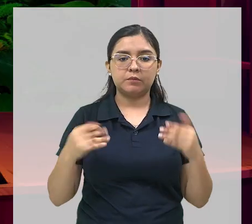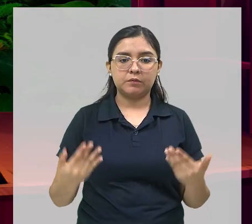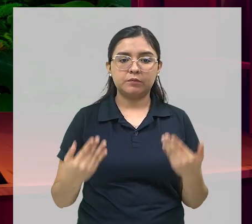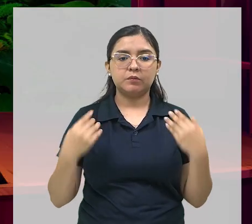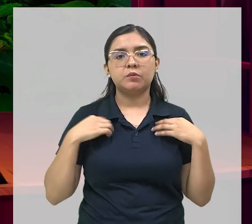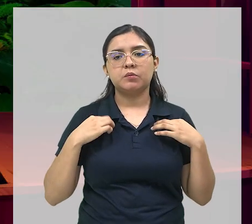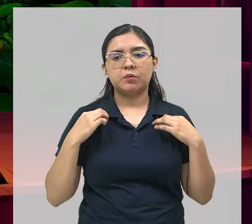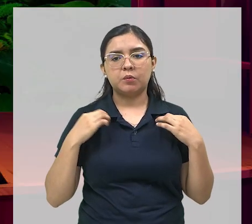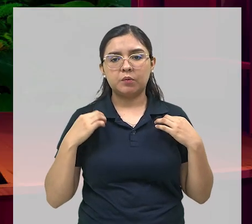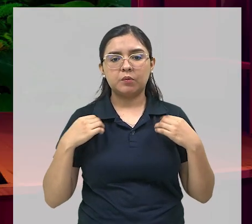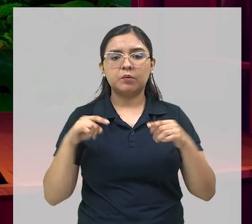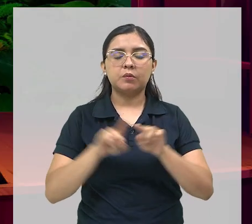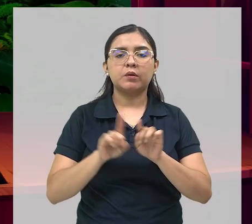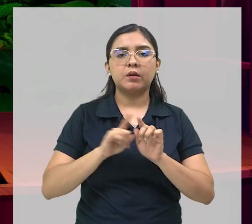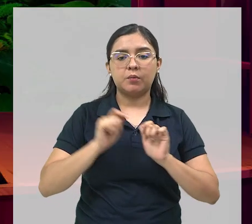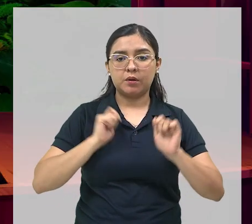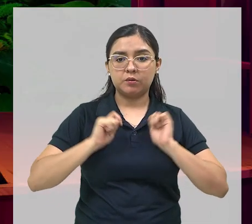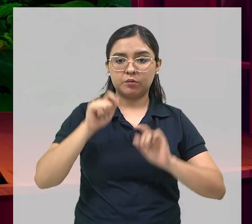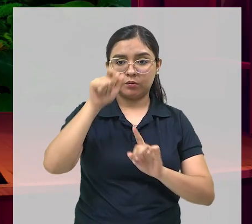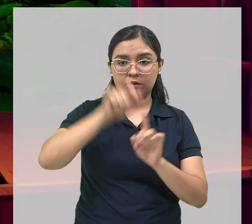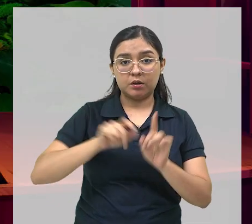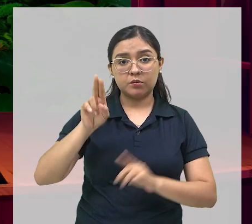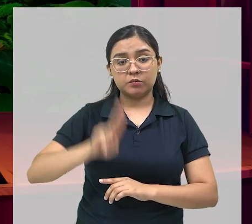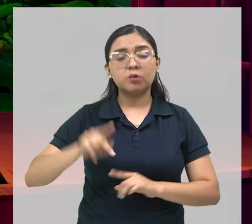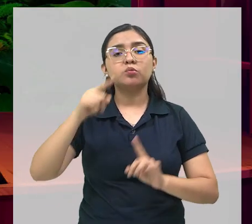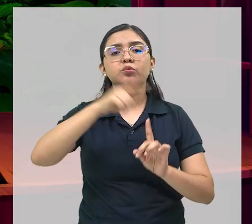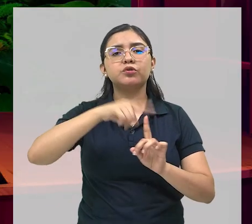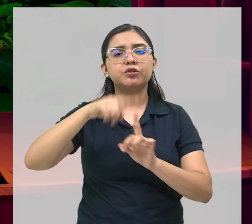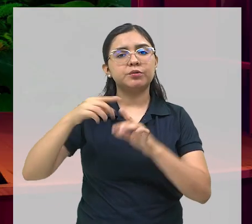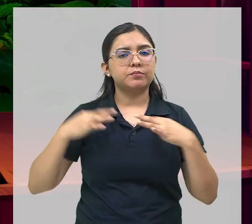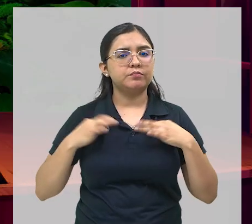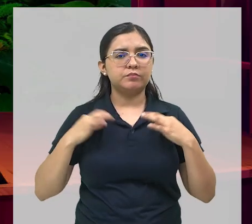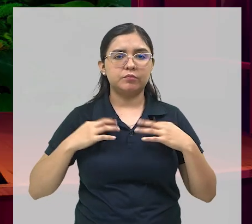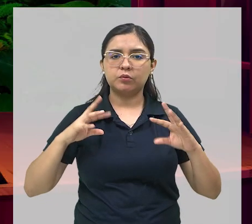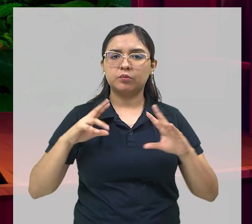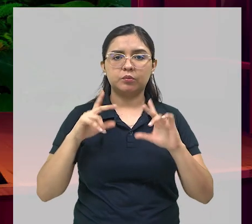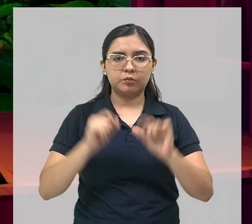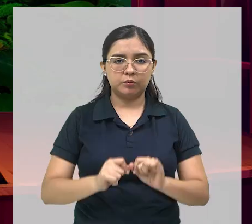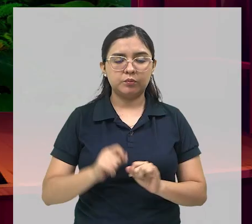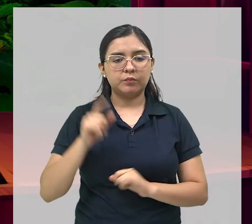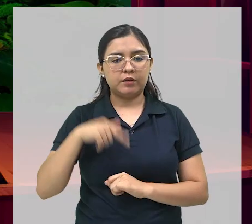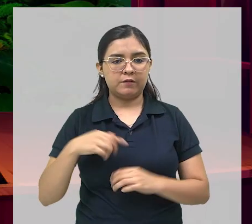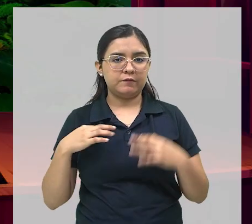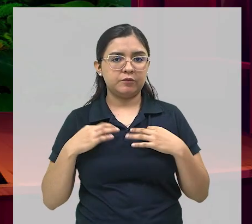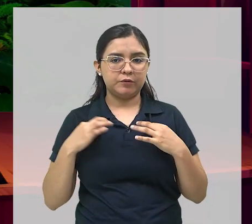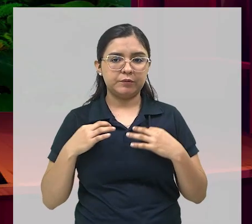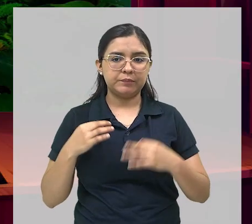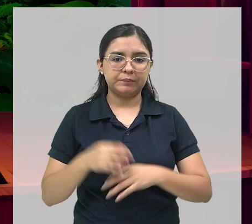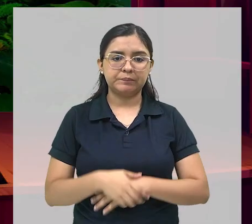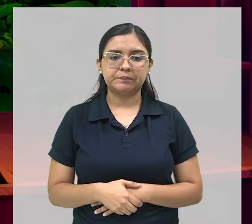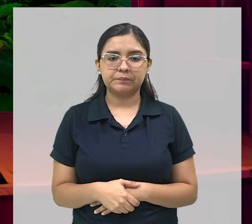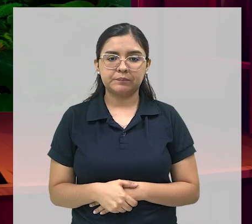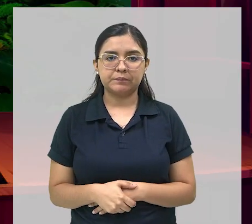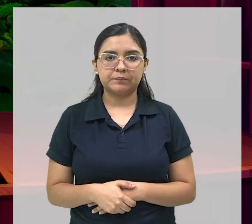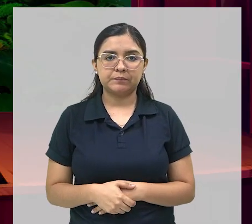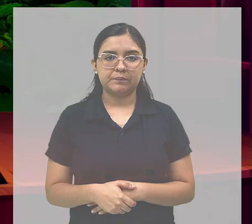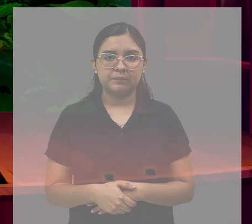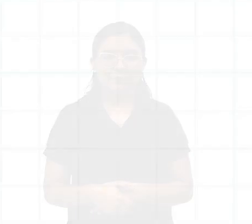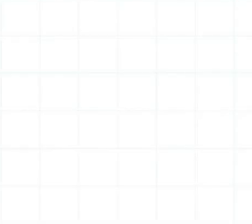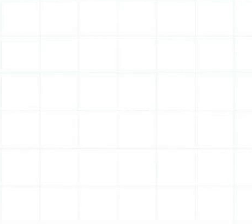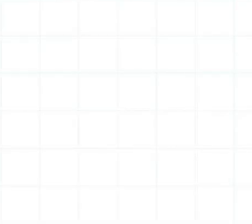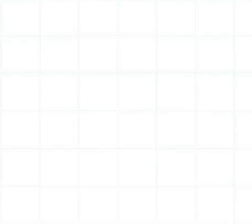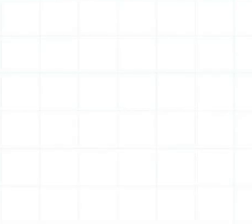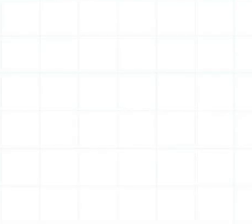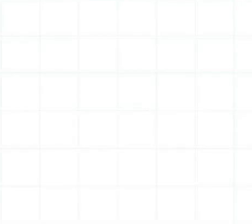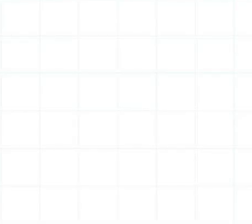Os acessórios que o ator está usando, o tipo de vestimenta que ele está usando, tudo isso é o figurino. Vamos ver agora alguns exemplos de